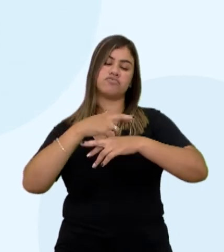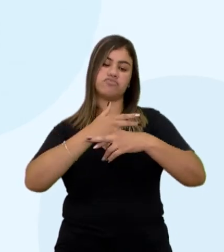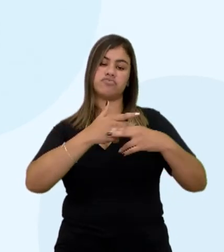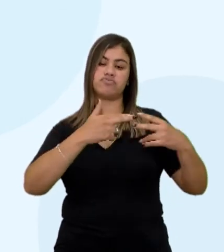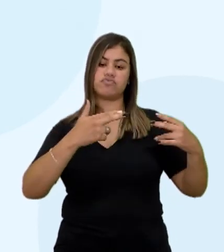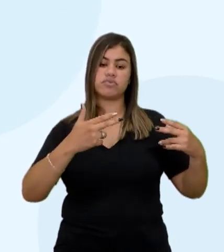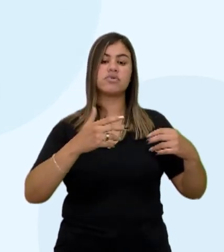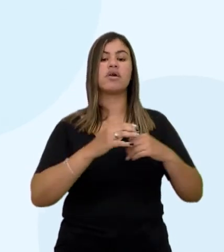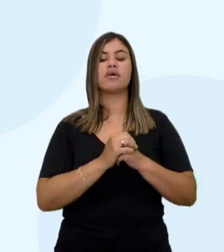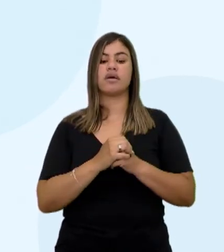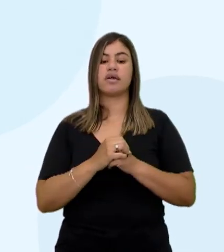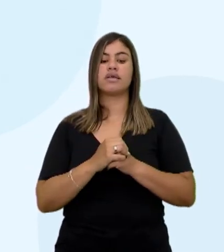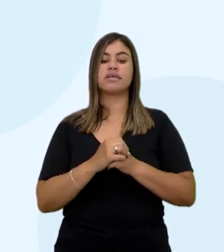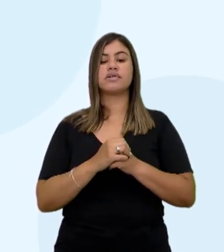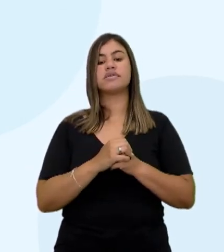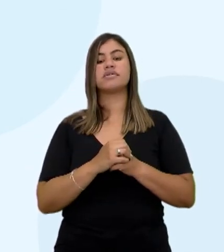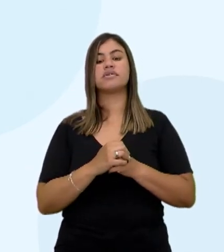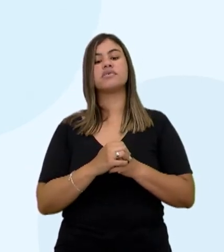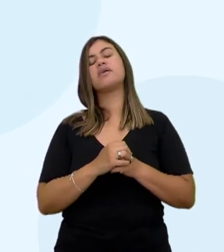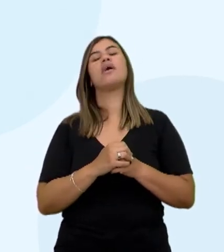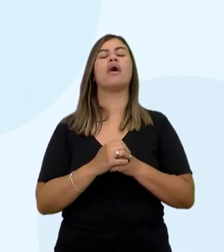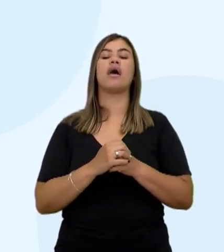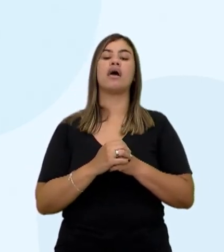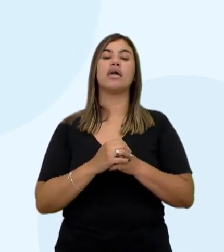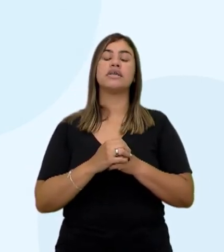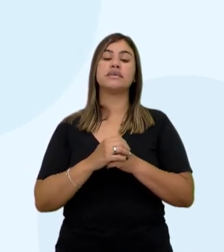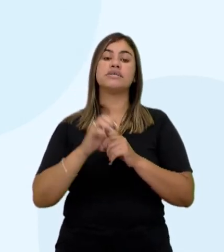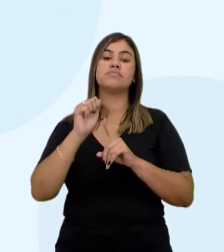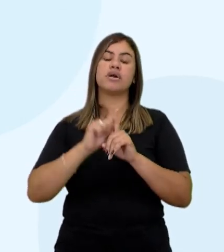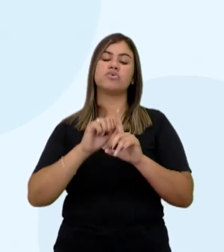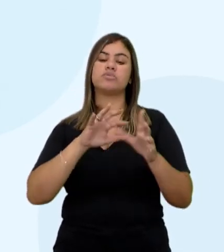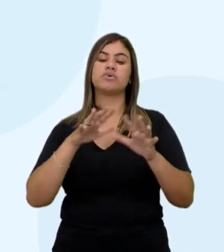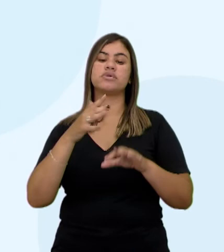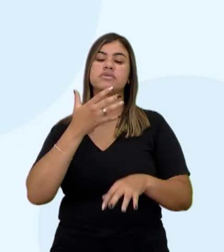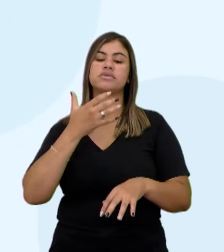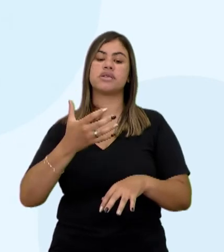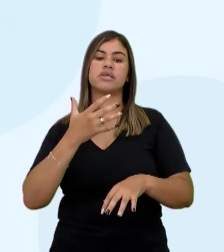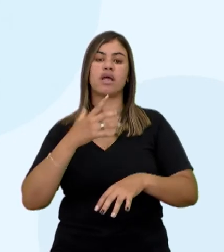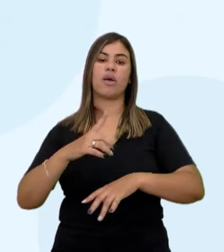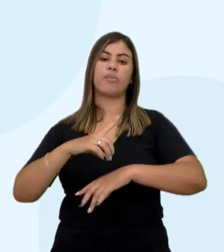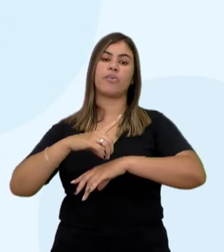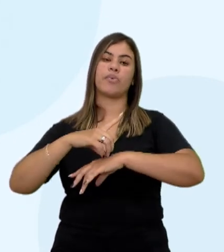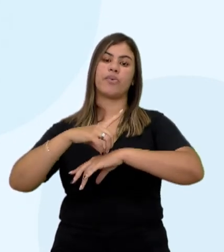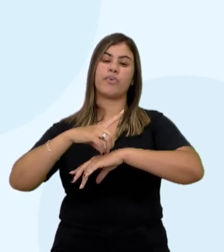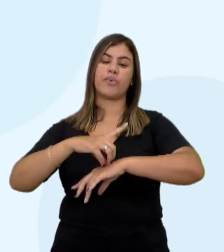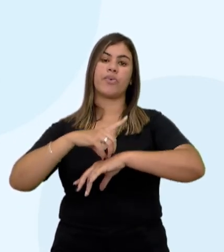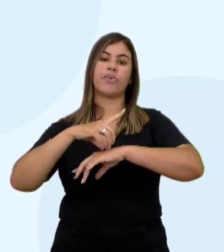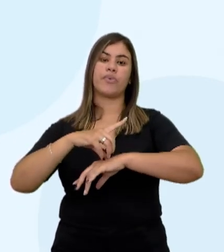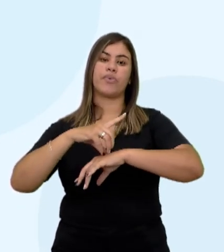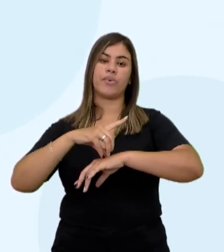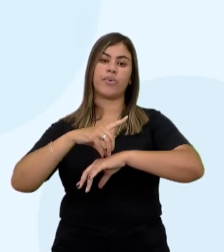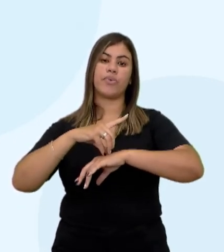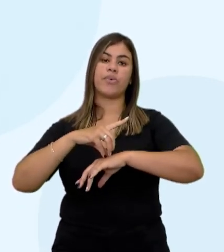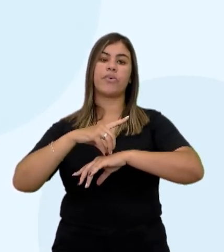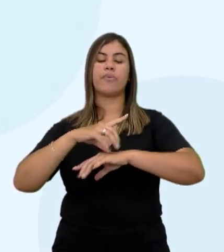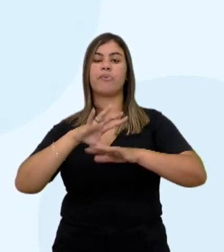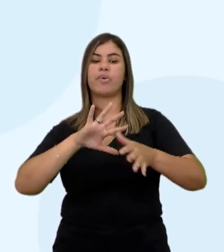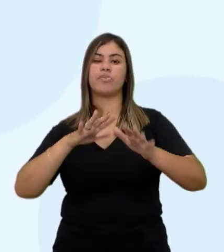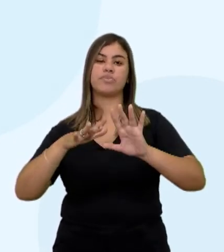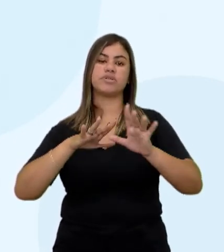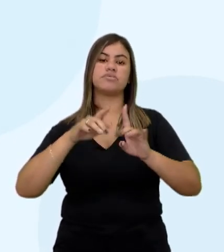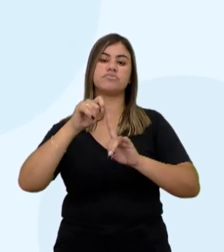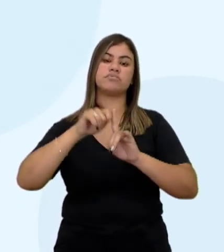dezembro, mais ou menos seriam 5 milhões de anos, o domínio dos dinossauros em meados de dezembro e